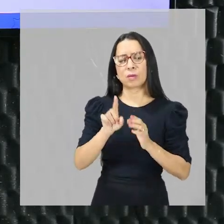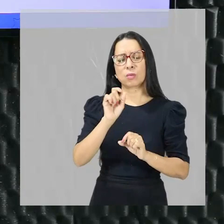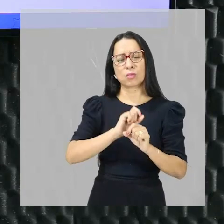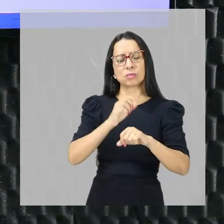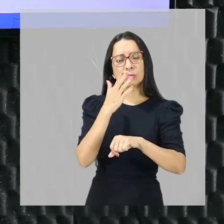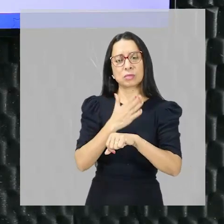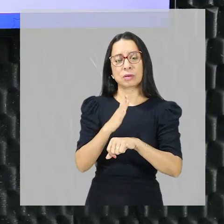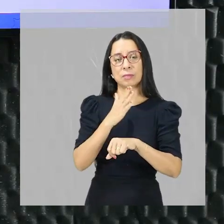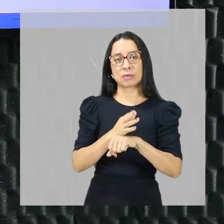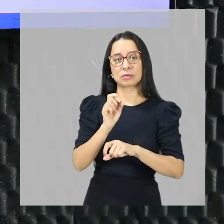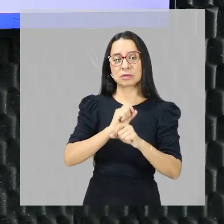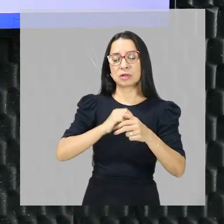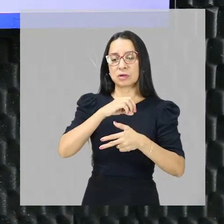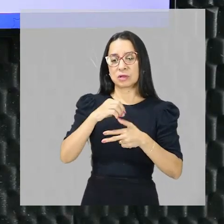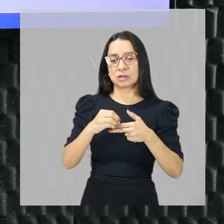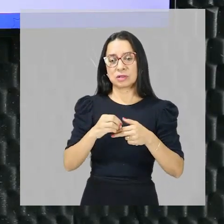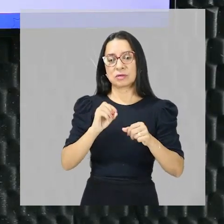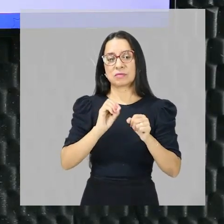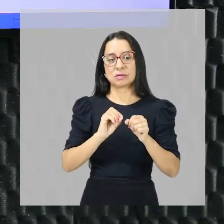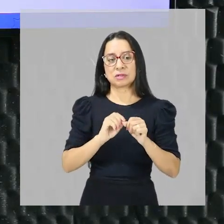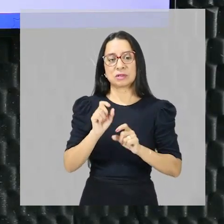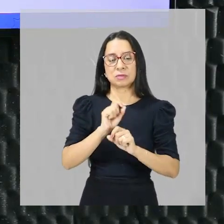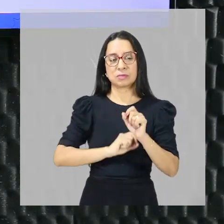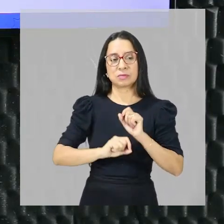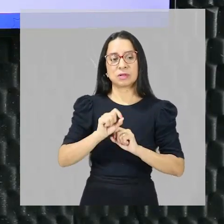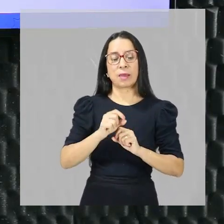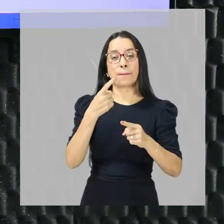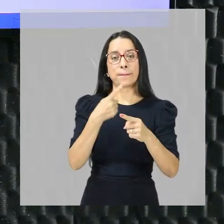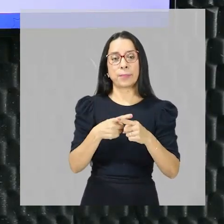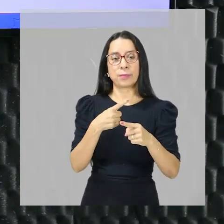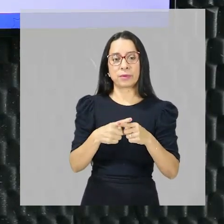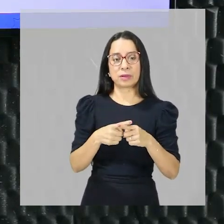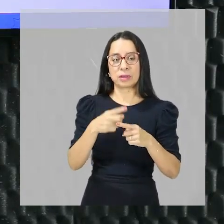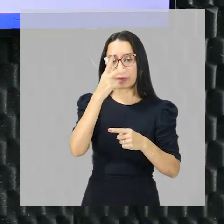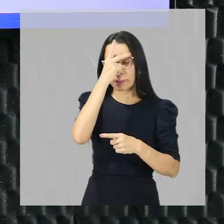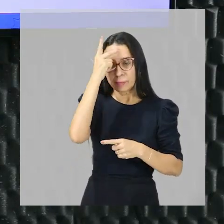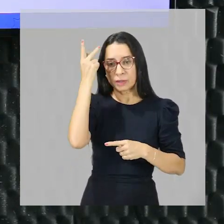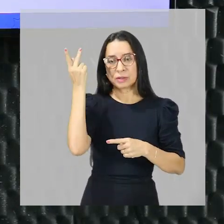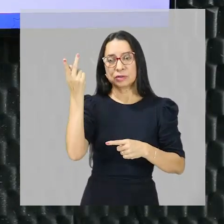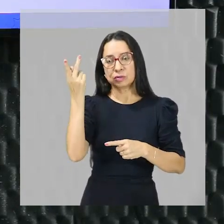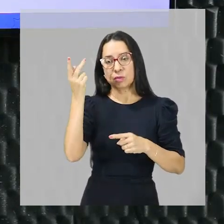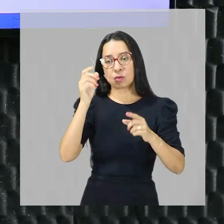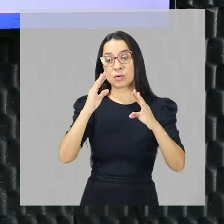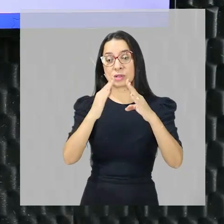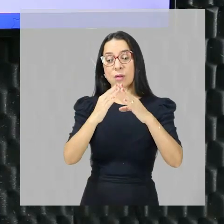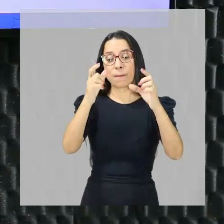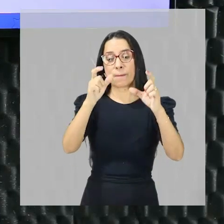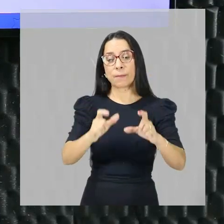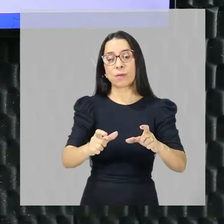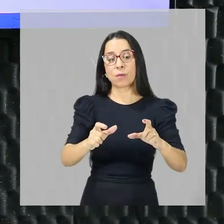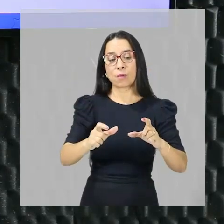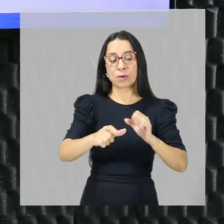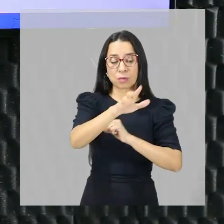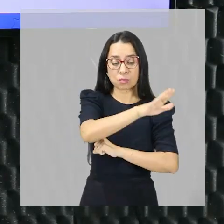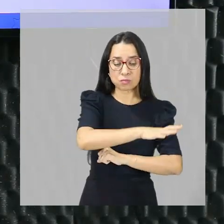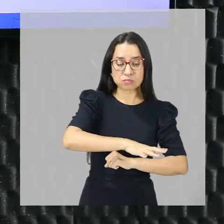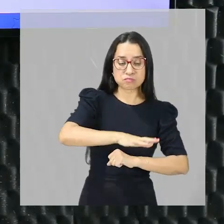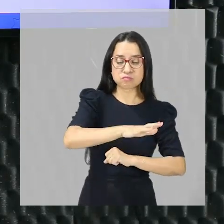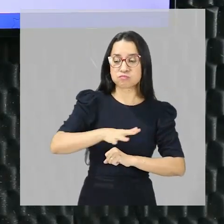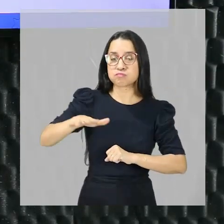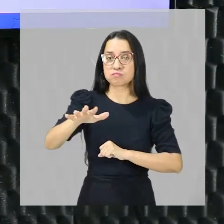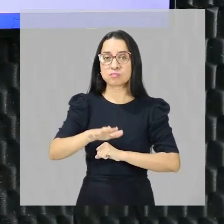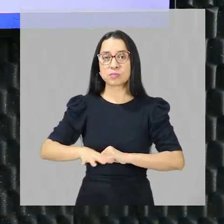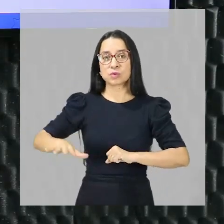na prática que o Enem quer te fazer é o seguinte: por que pessoas moram ao entorno de áreas vulcânicas,